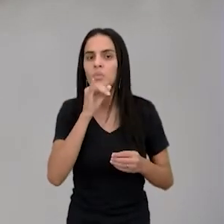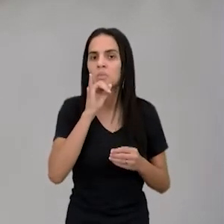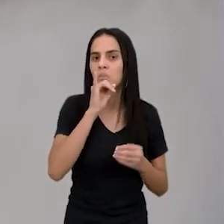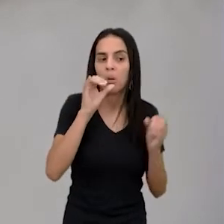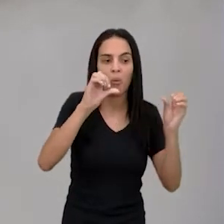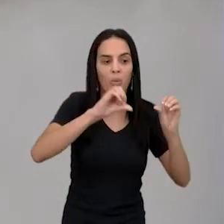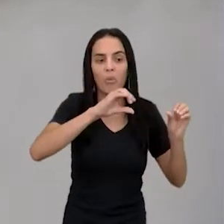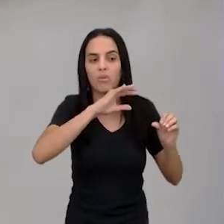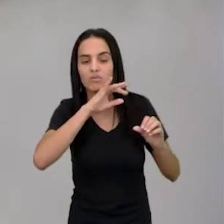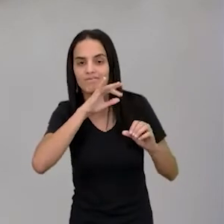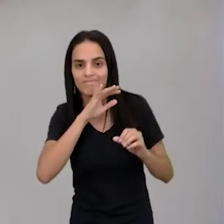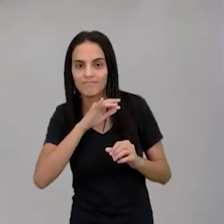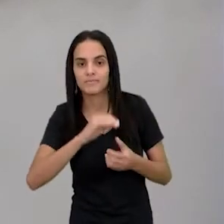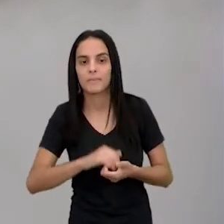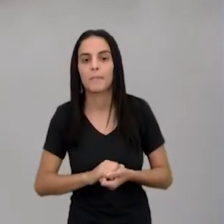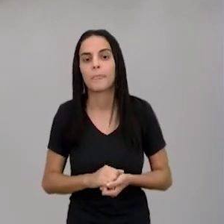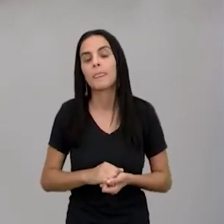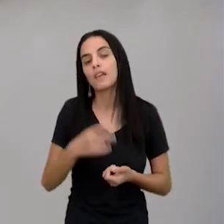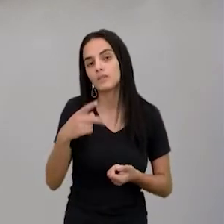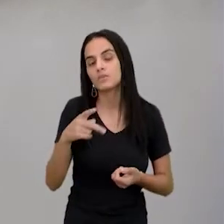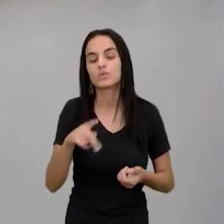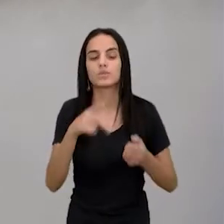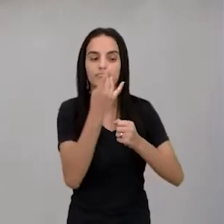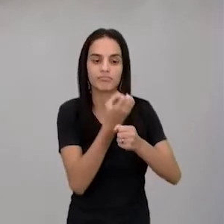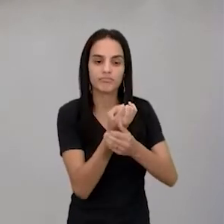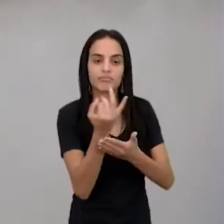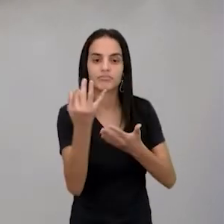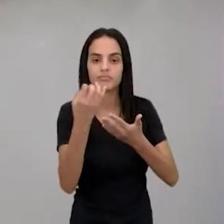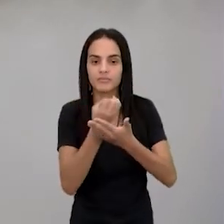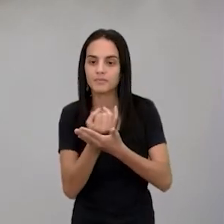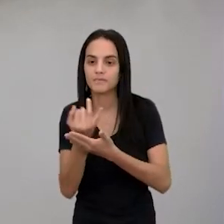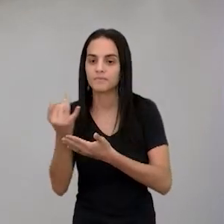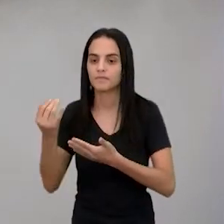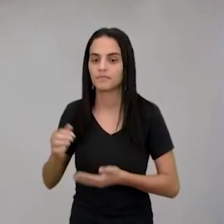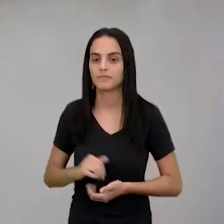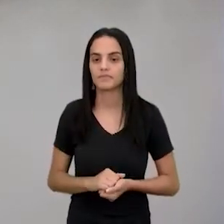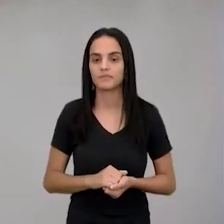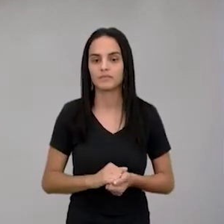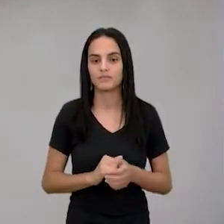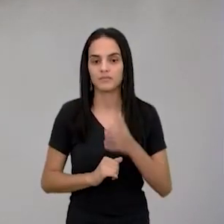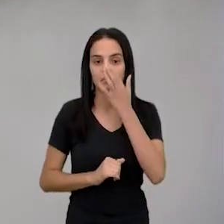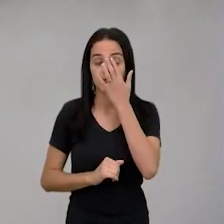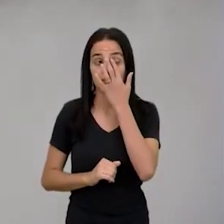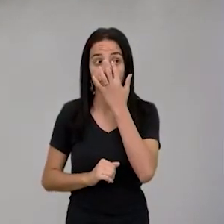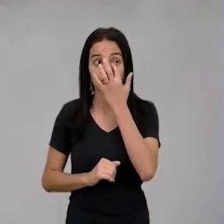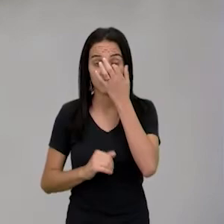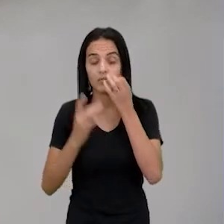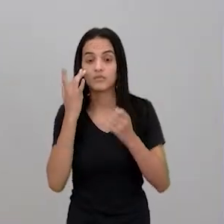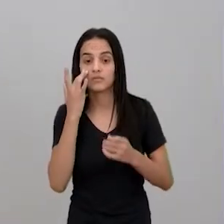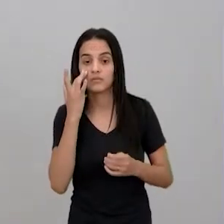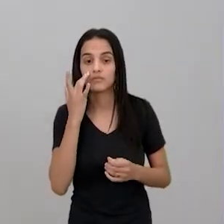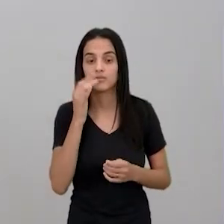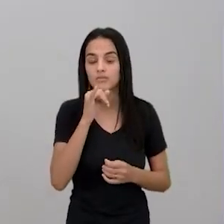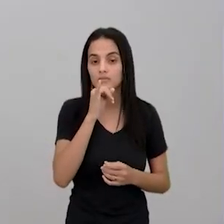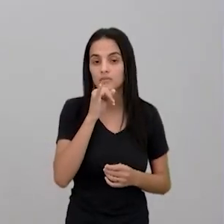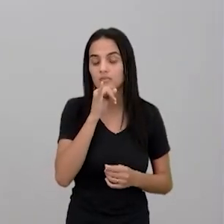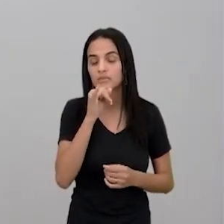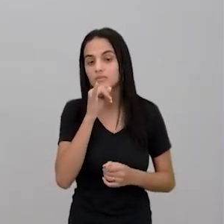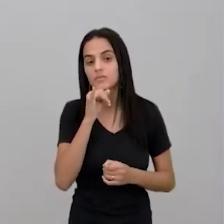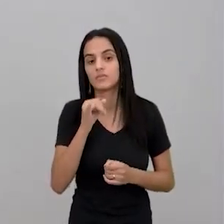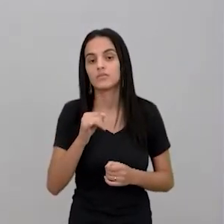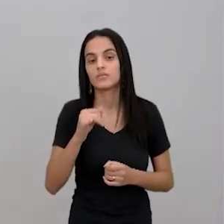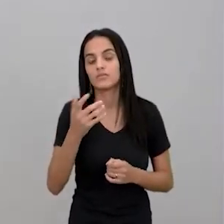artificial, quem introduziu esse termo foi o Darwin, né? É claro que essa prática é mais antiga, né? A gente